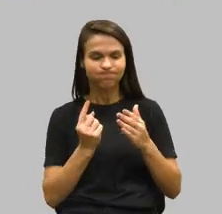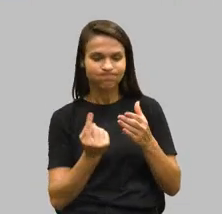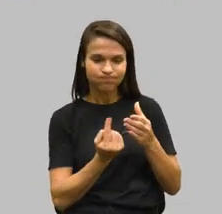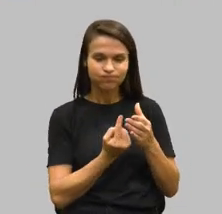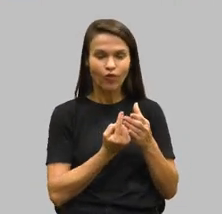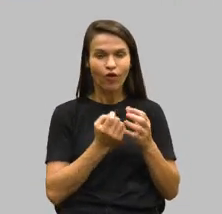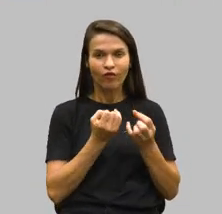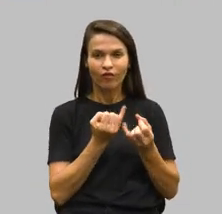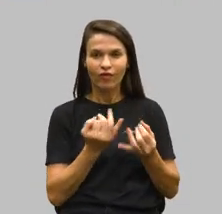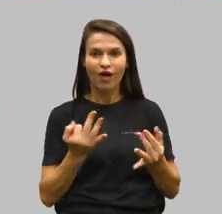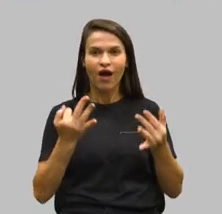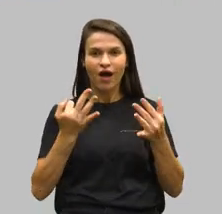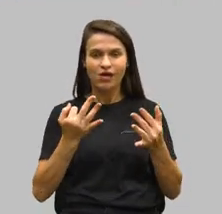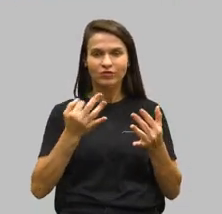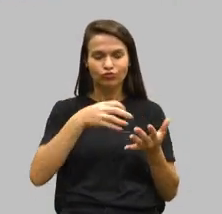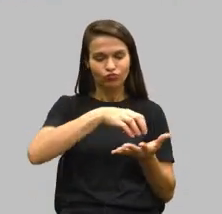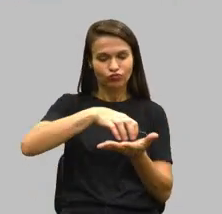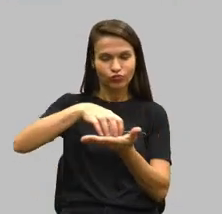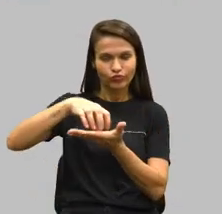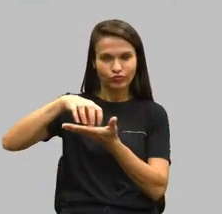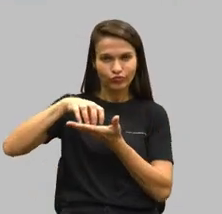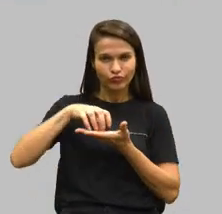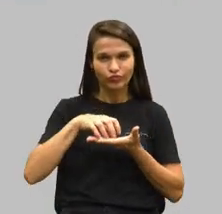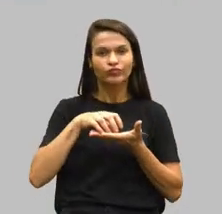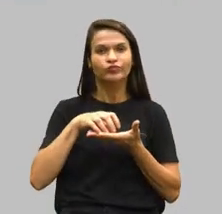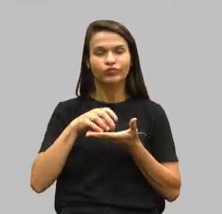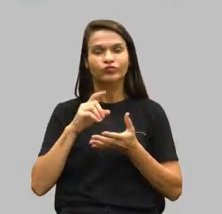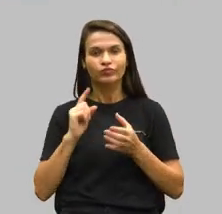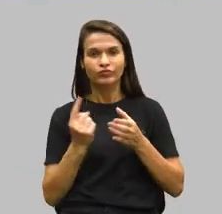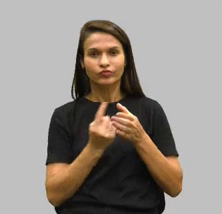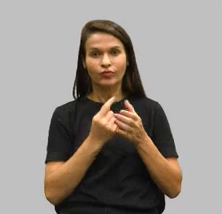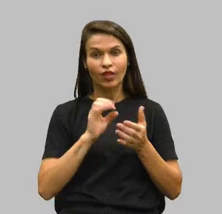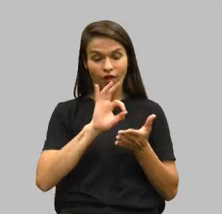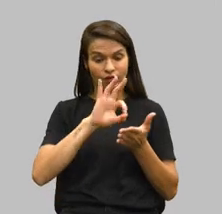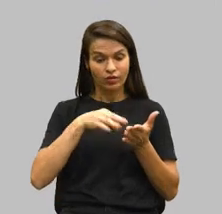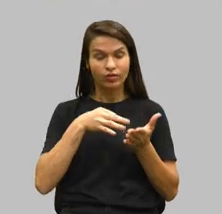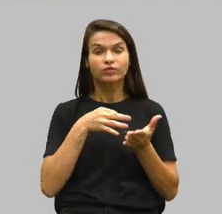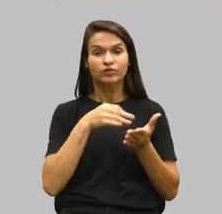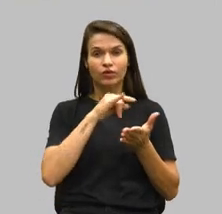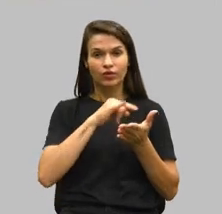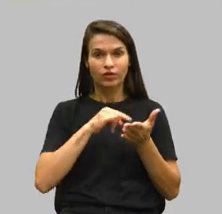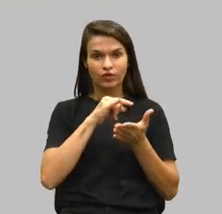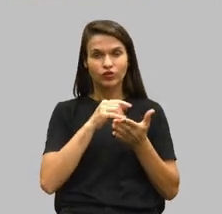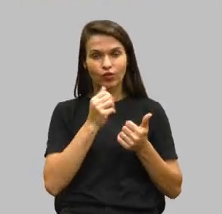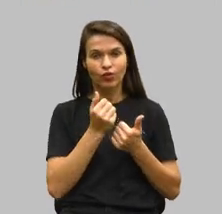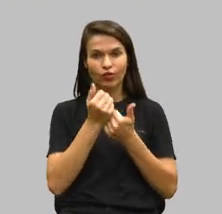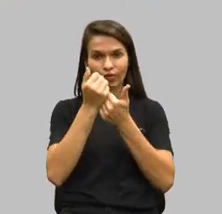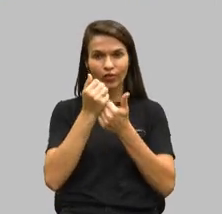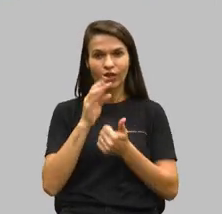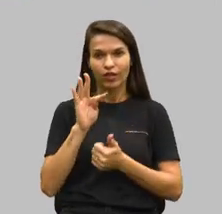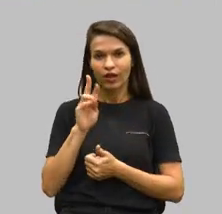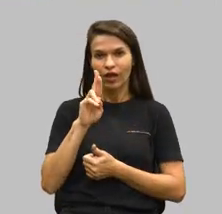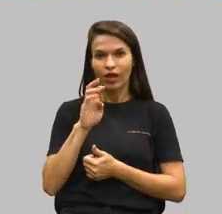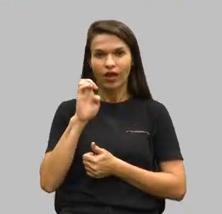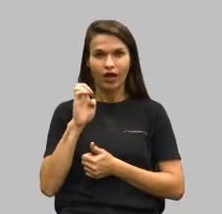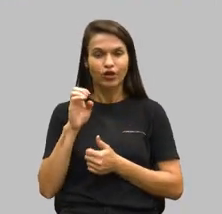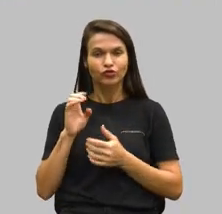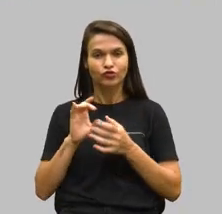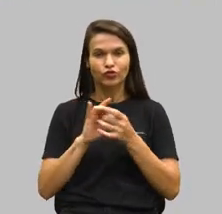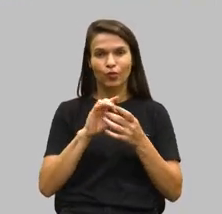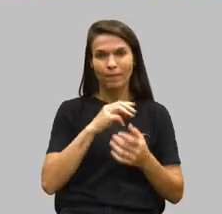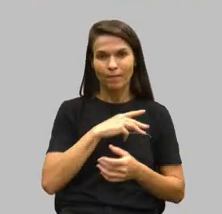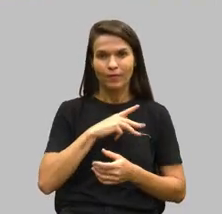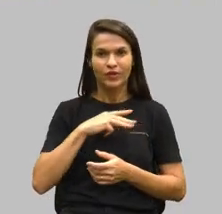agentes e dessa mesma forma nós temos aqui a assinatura do termo de cooperação técnica do TRE junto com o ministério público de Minas